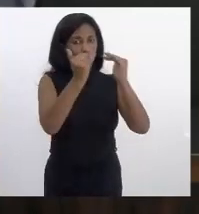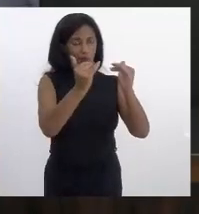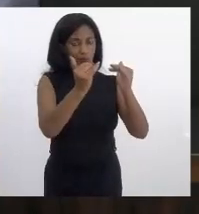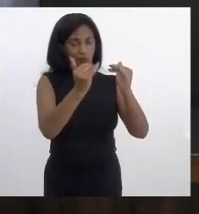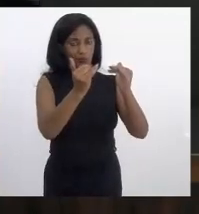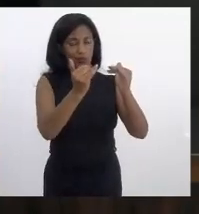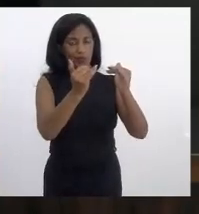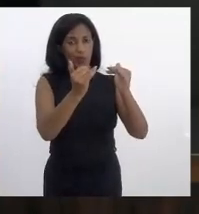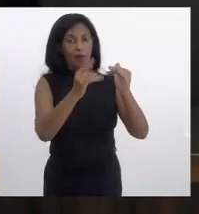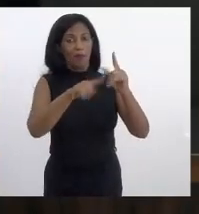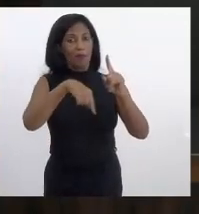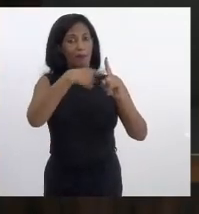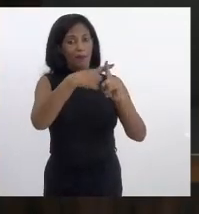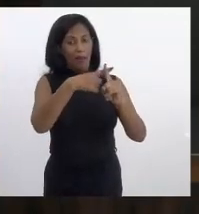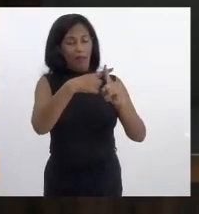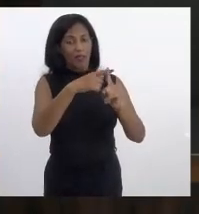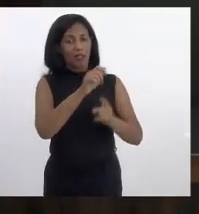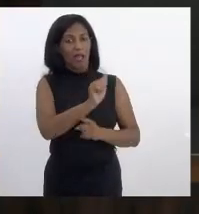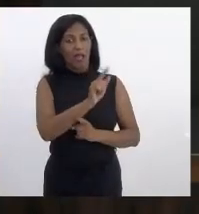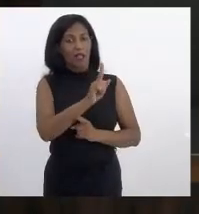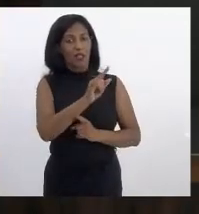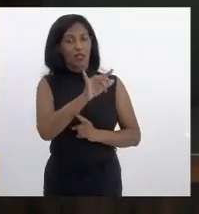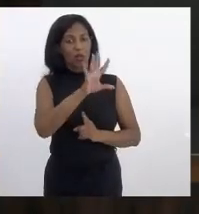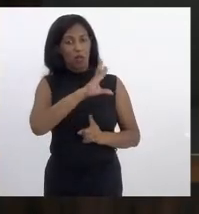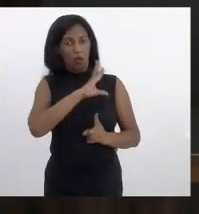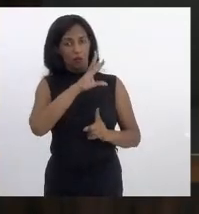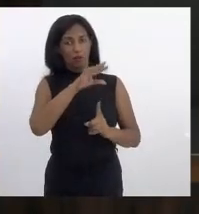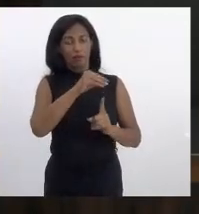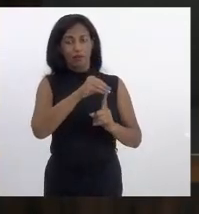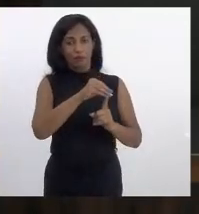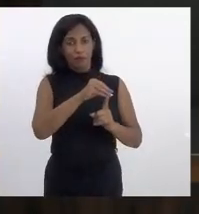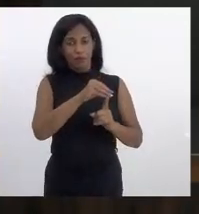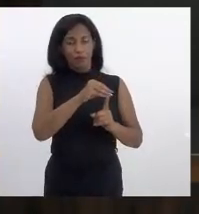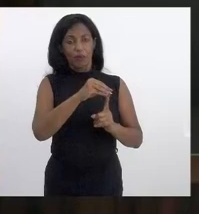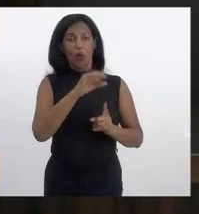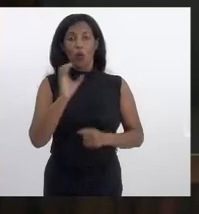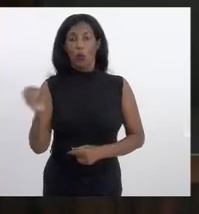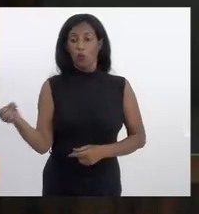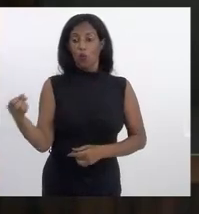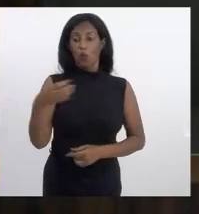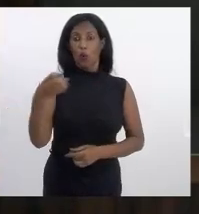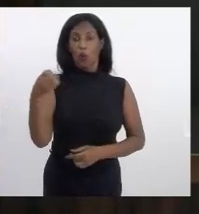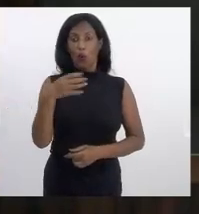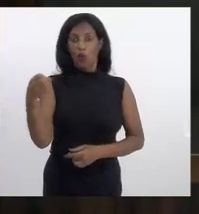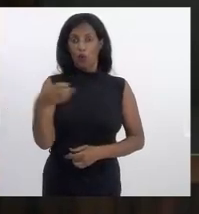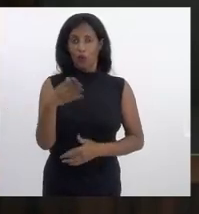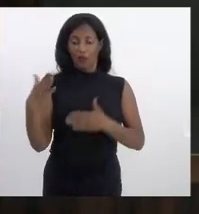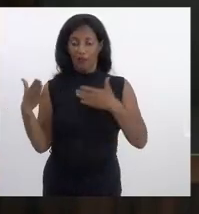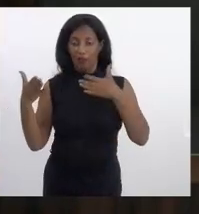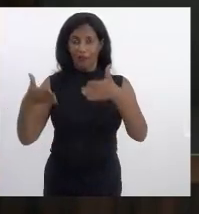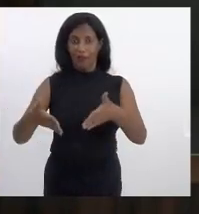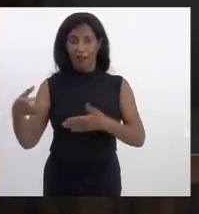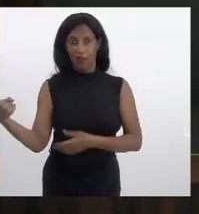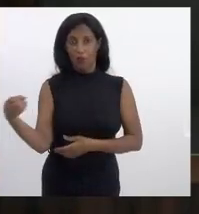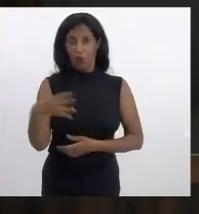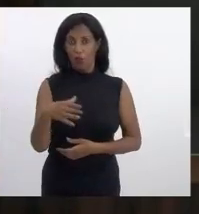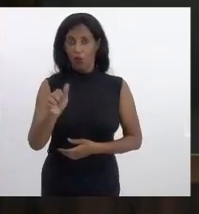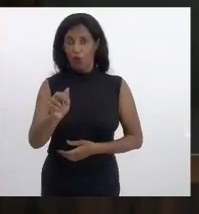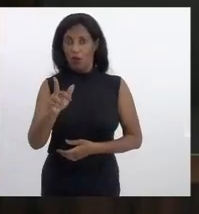e um adicional da inatividade o novo Inativo terá direito a Gran